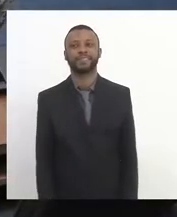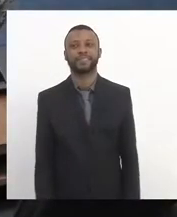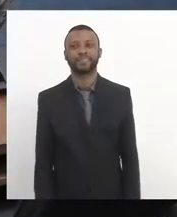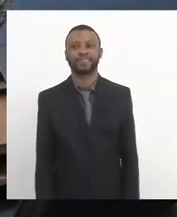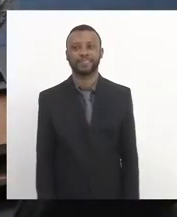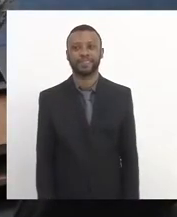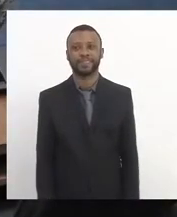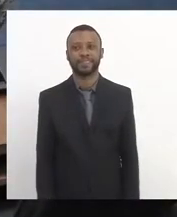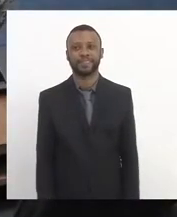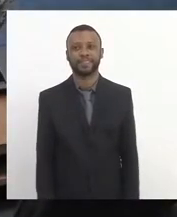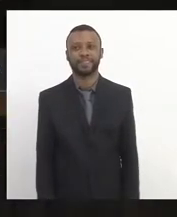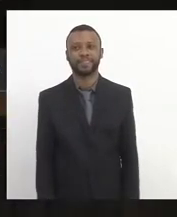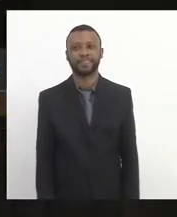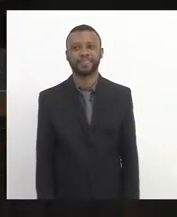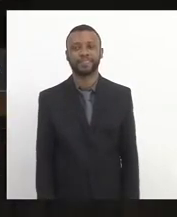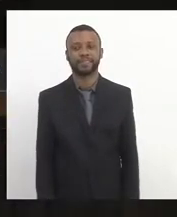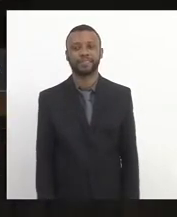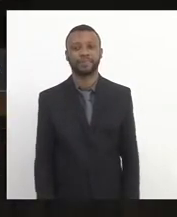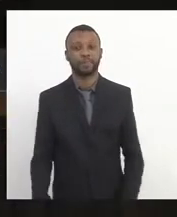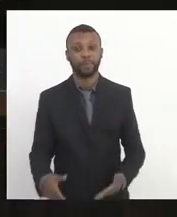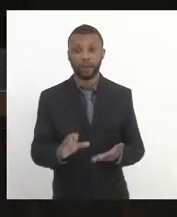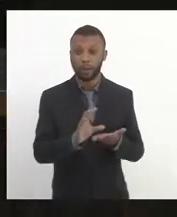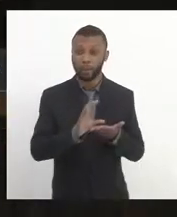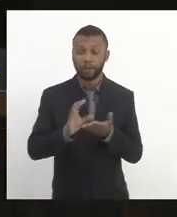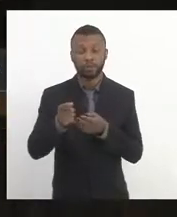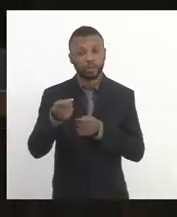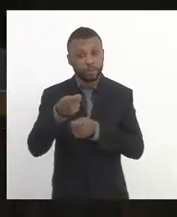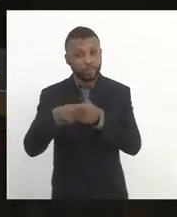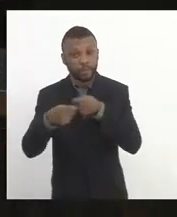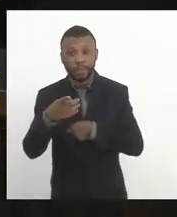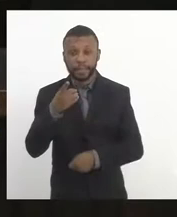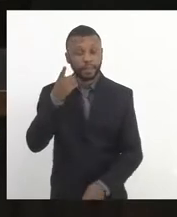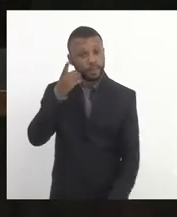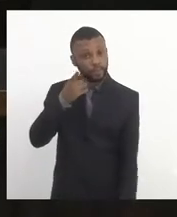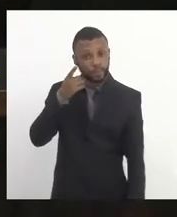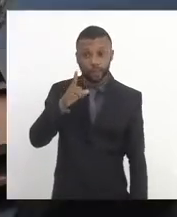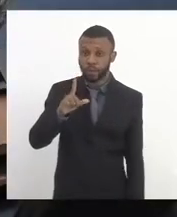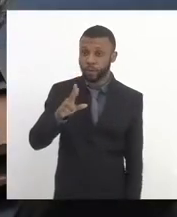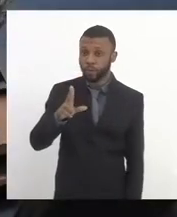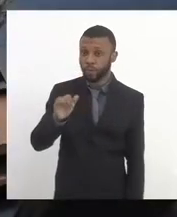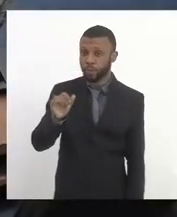ou não? Pela Comissão de Tributação, deputado Luiz Paulo.